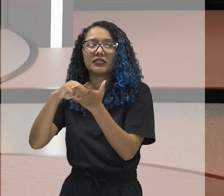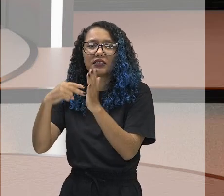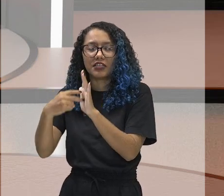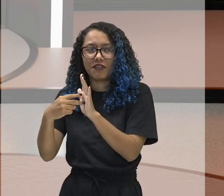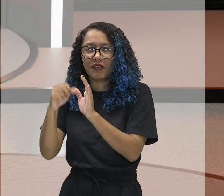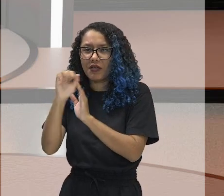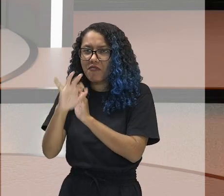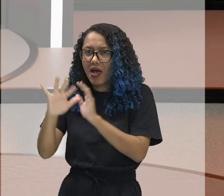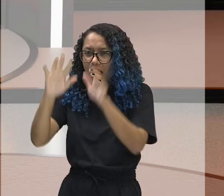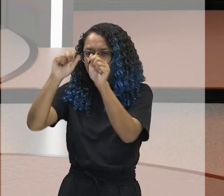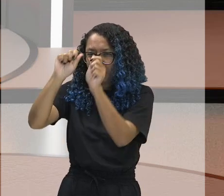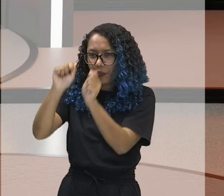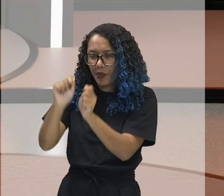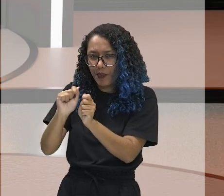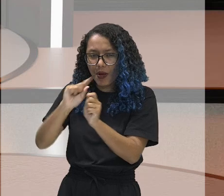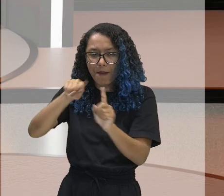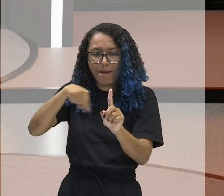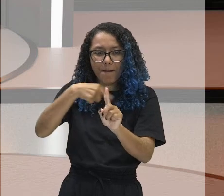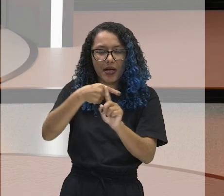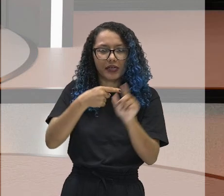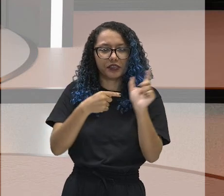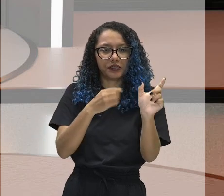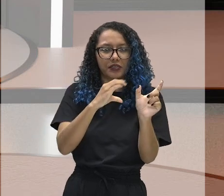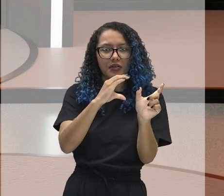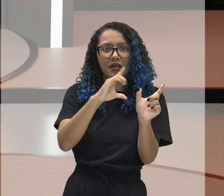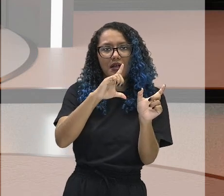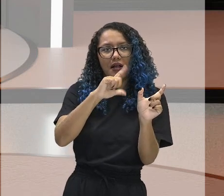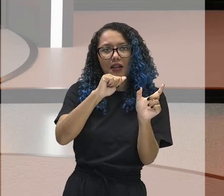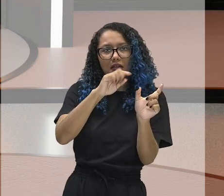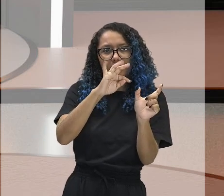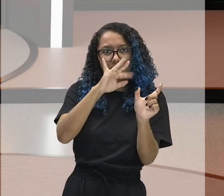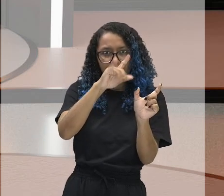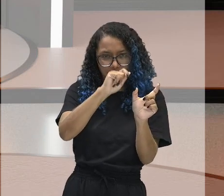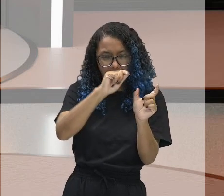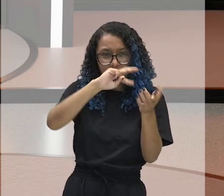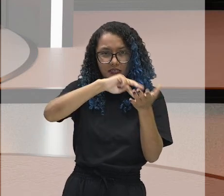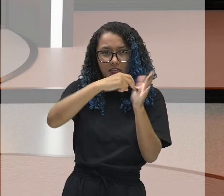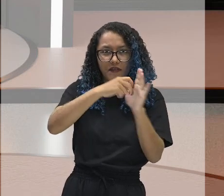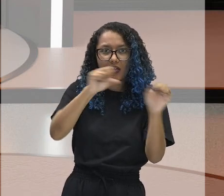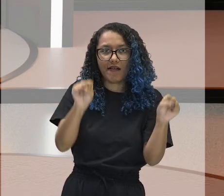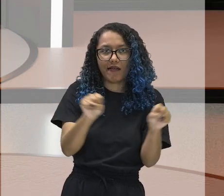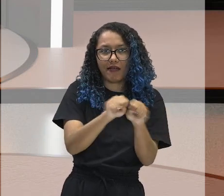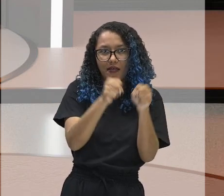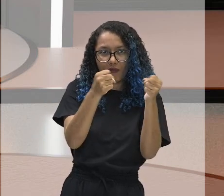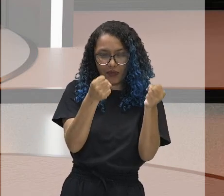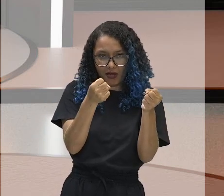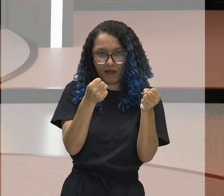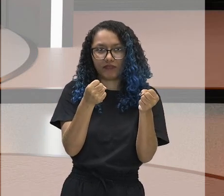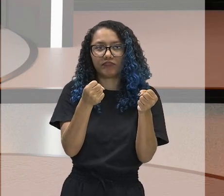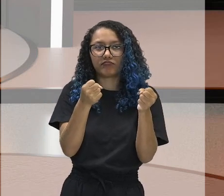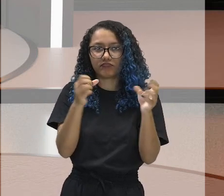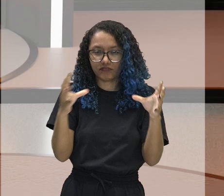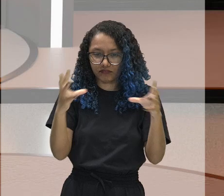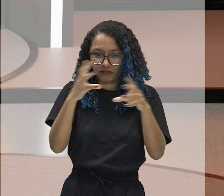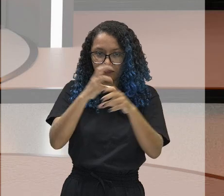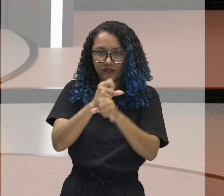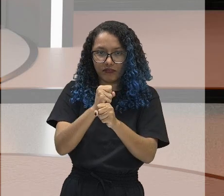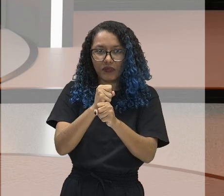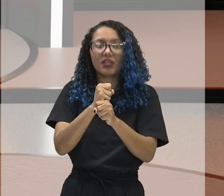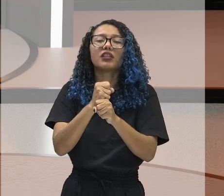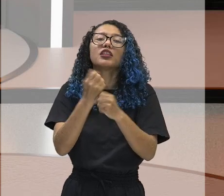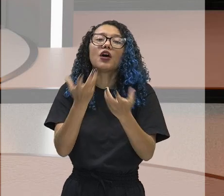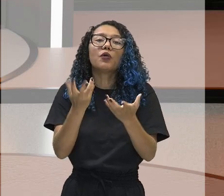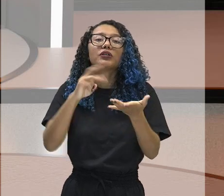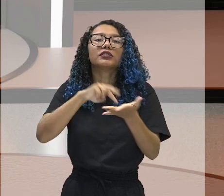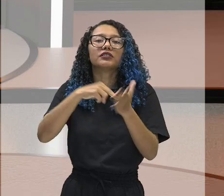ícones, ou imagens, e clastia, que significa quebrar. Então a gente pode dizer que o movimento iconoclasta foi, de fato, um movimento